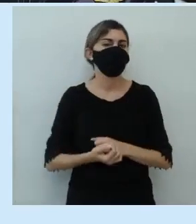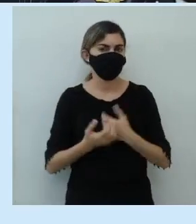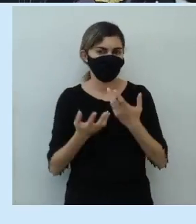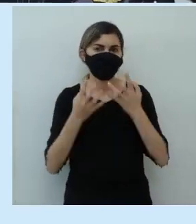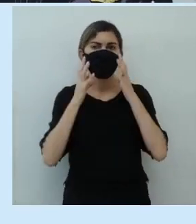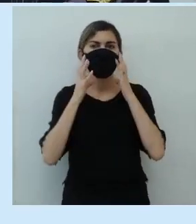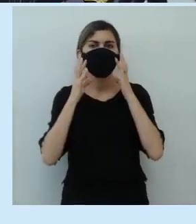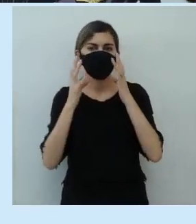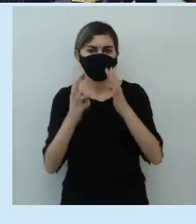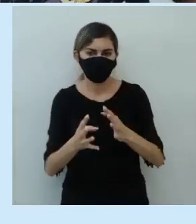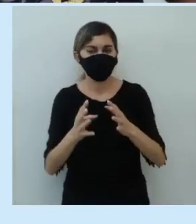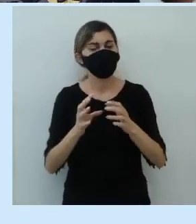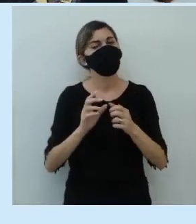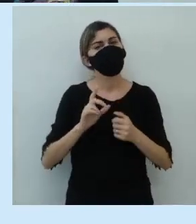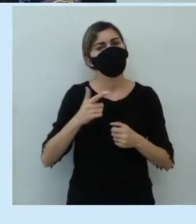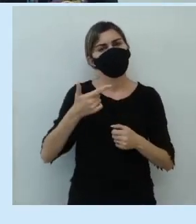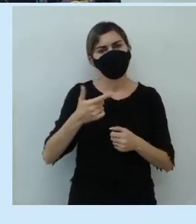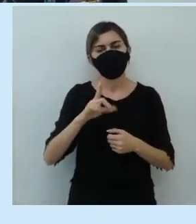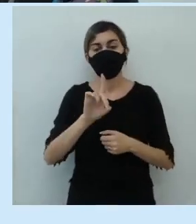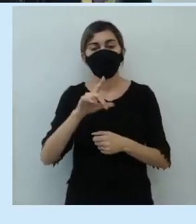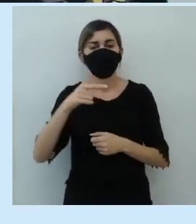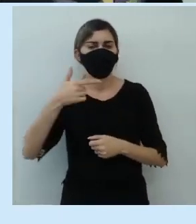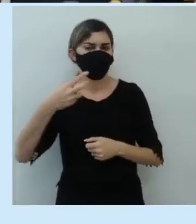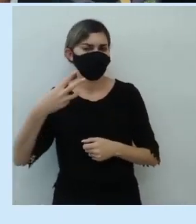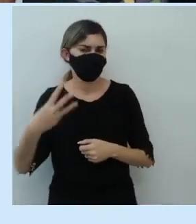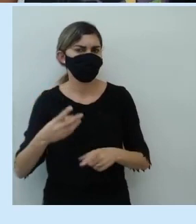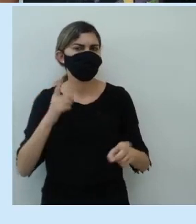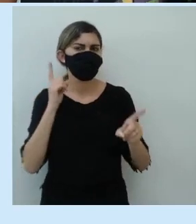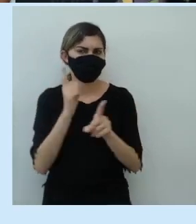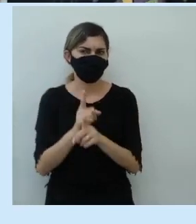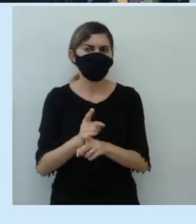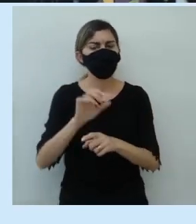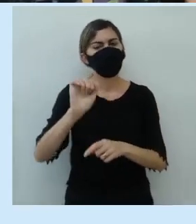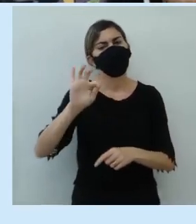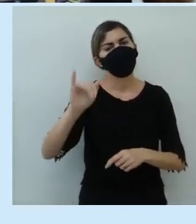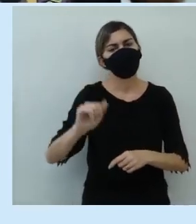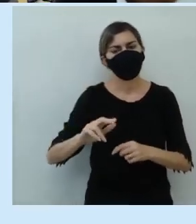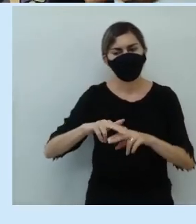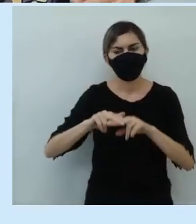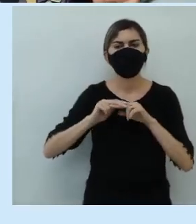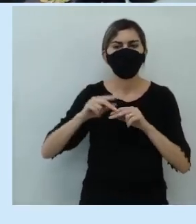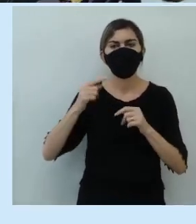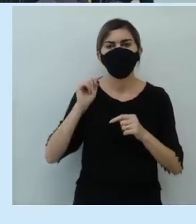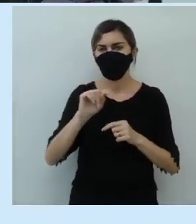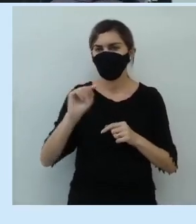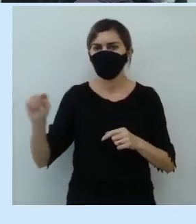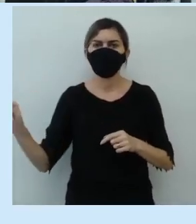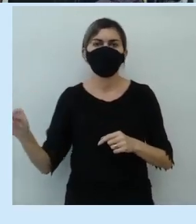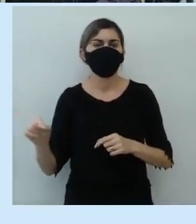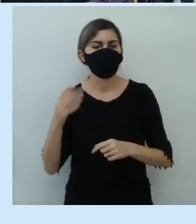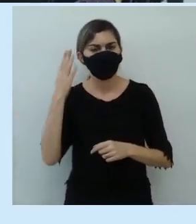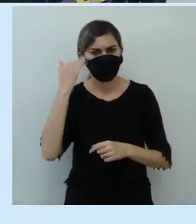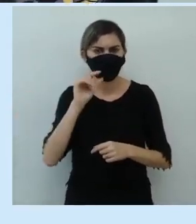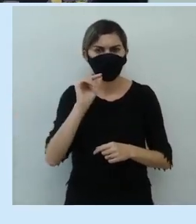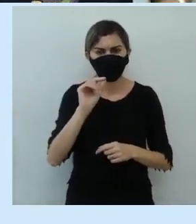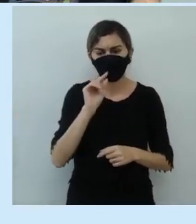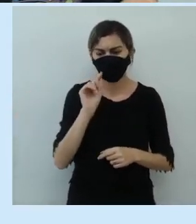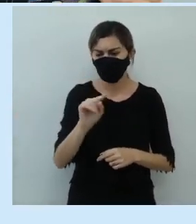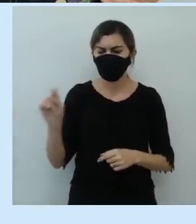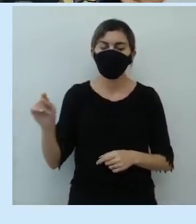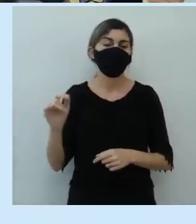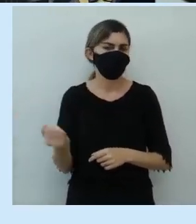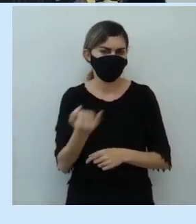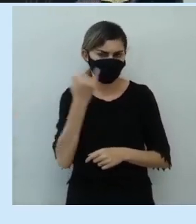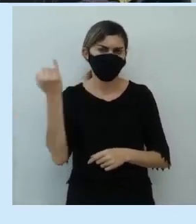atenção, minha gente, D23, identificar efeito de sentido decorrente do uso de pontuação. Sabe que a pontuação é muito importante